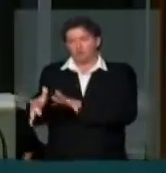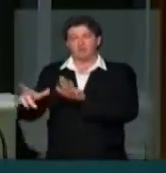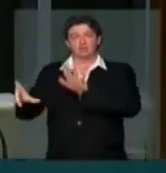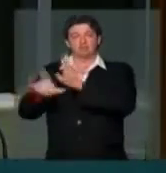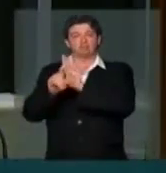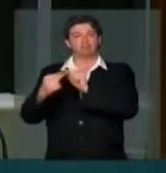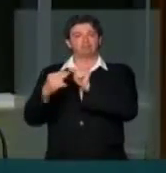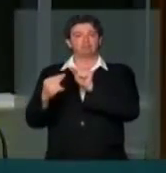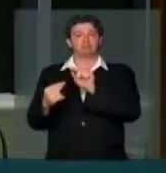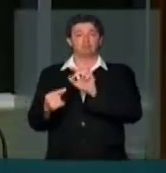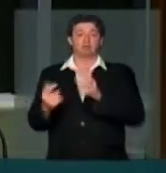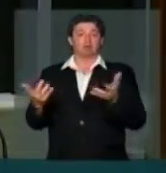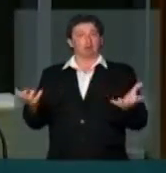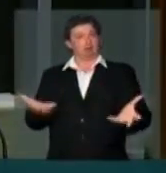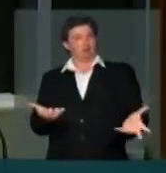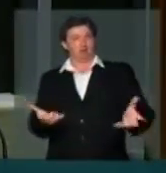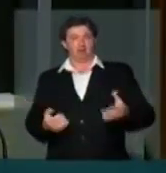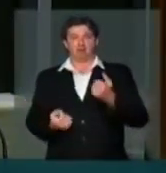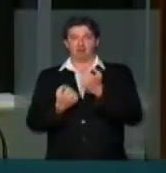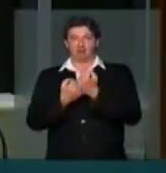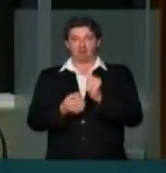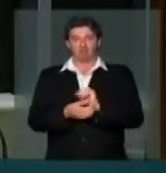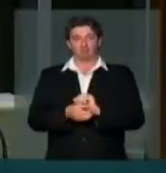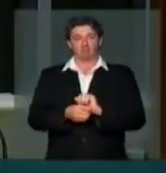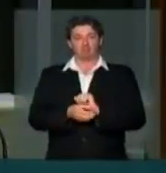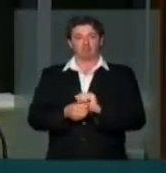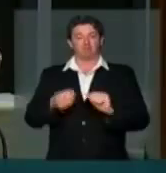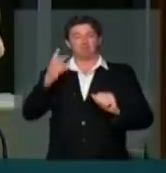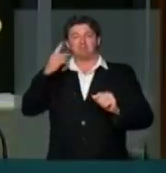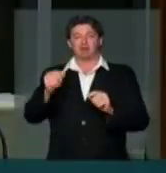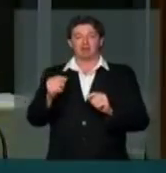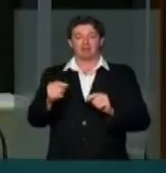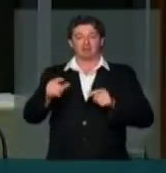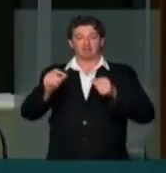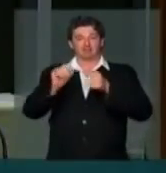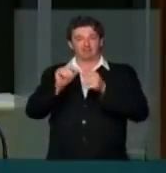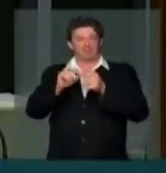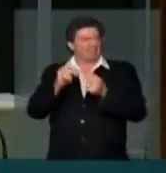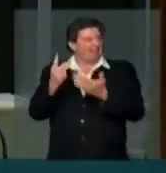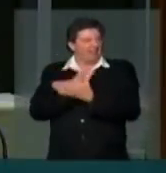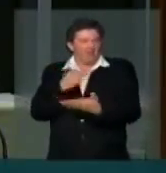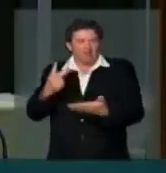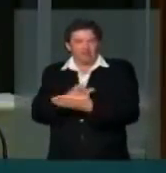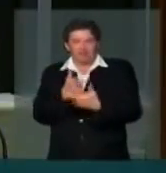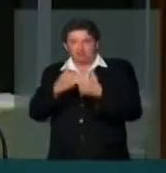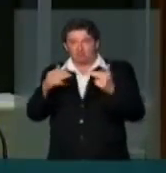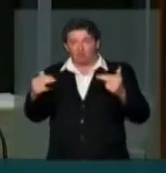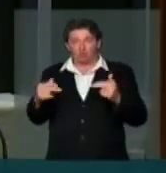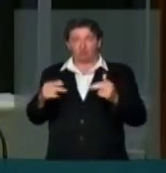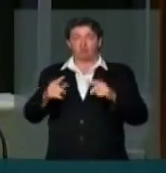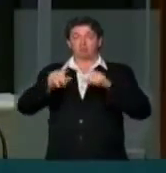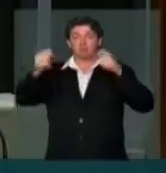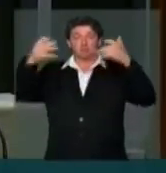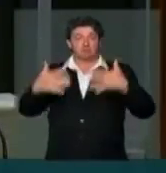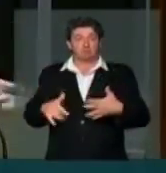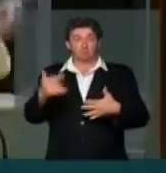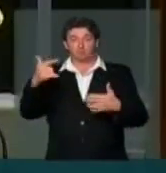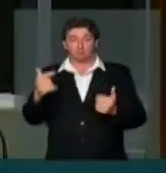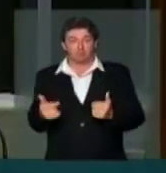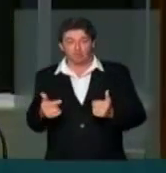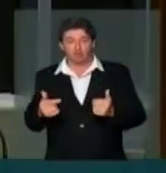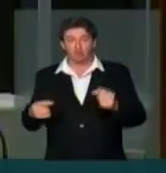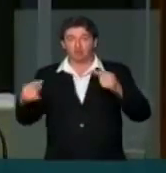legal, e querem contribuir para que se criem fatos não justificáveis do ponto de